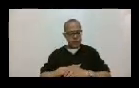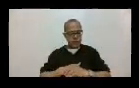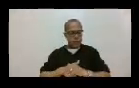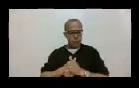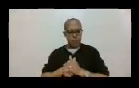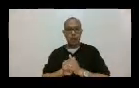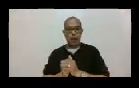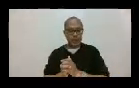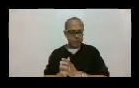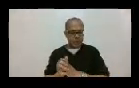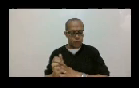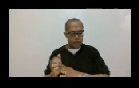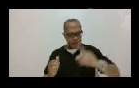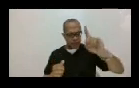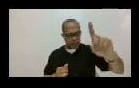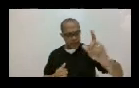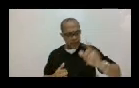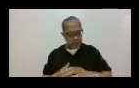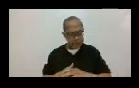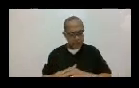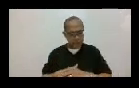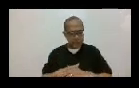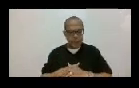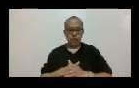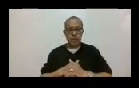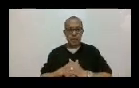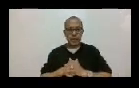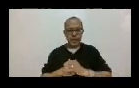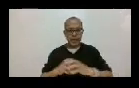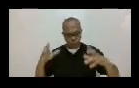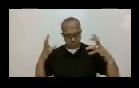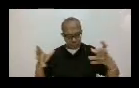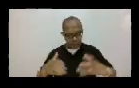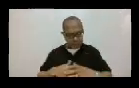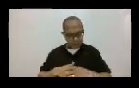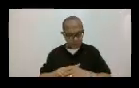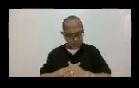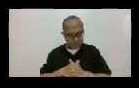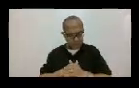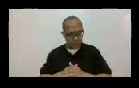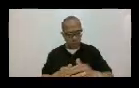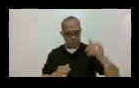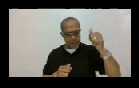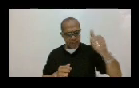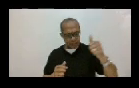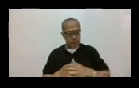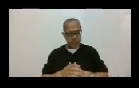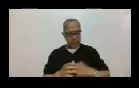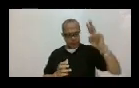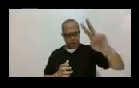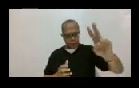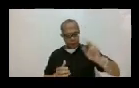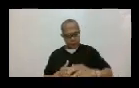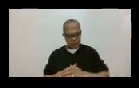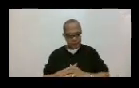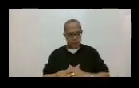para fixação desse conteúdo europa aspectos humans quais são eles eu gostaria que se eles entendessem seus retomassem comigo o que